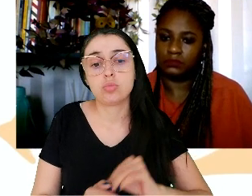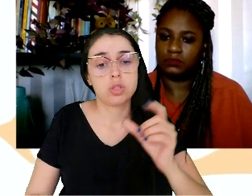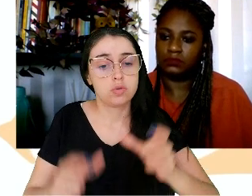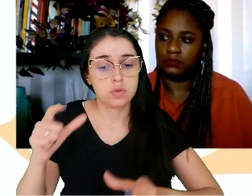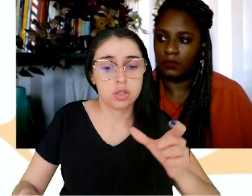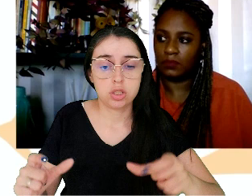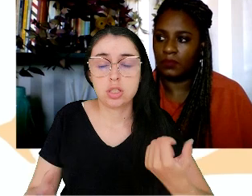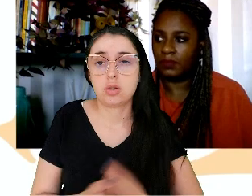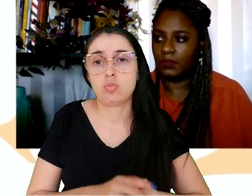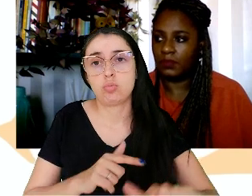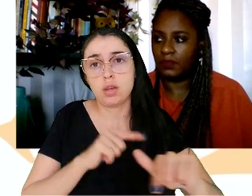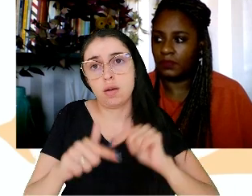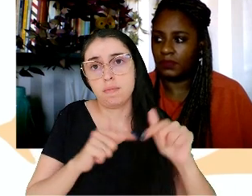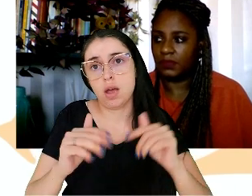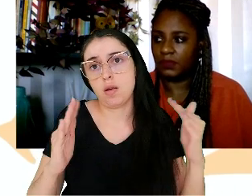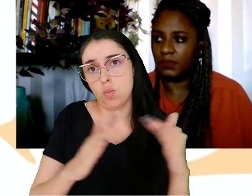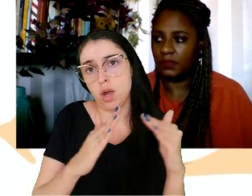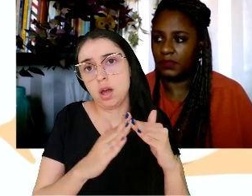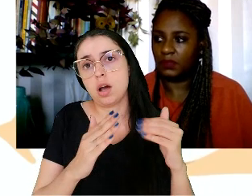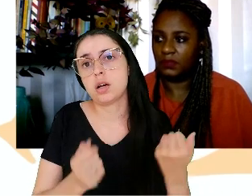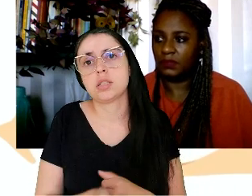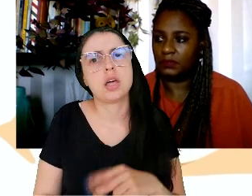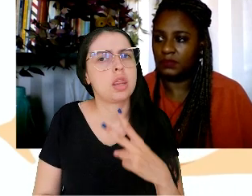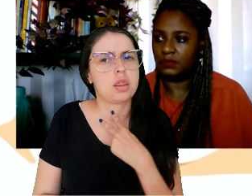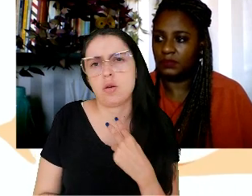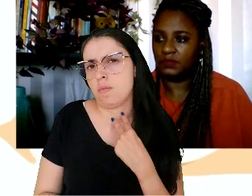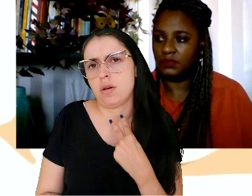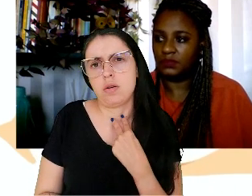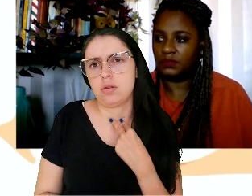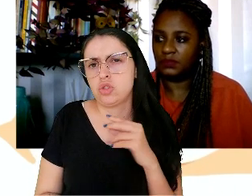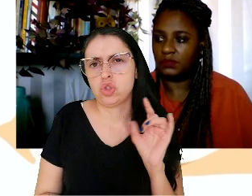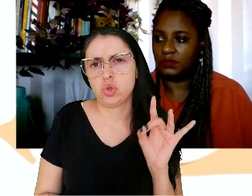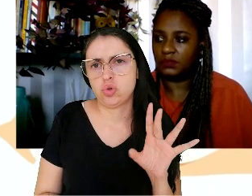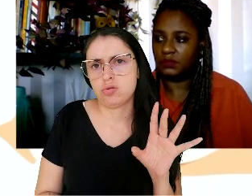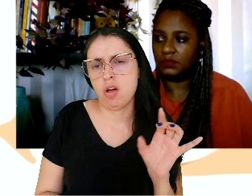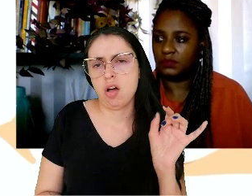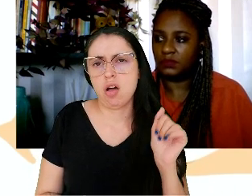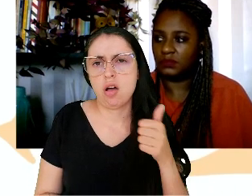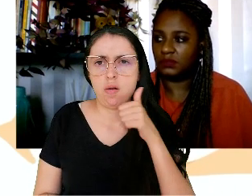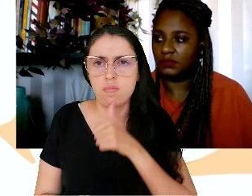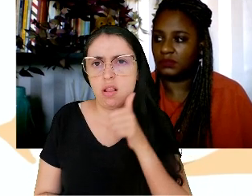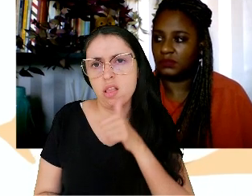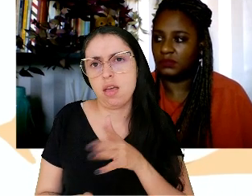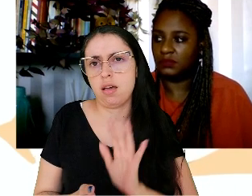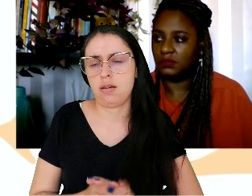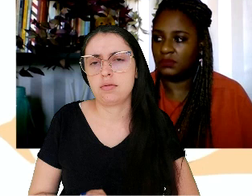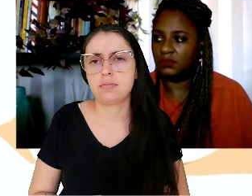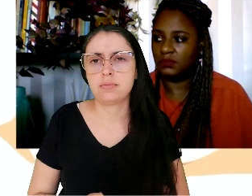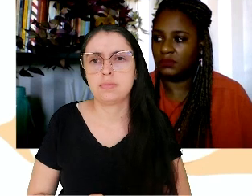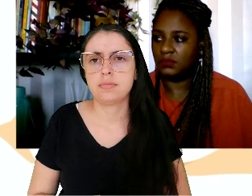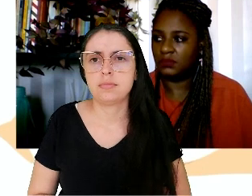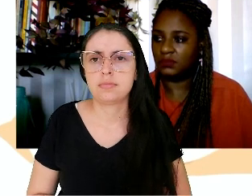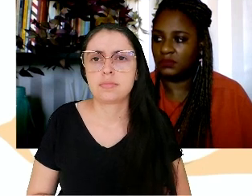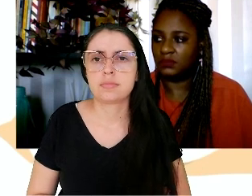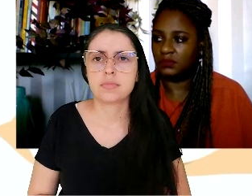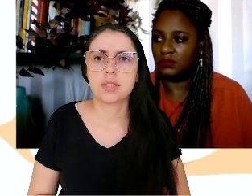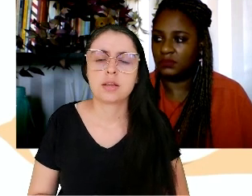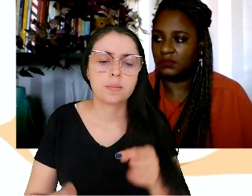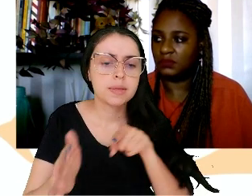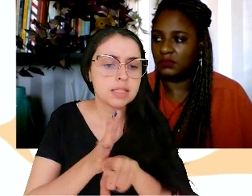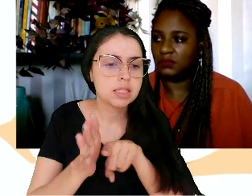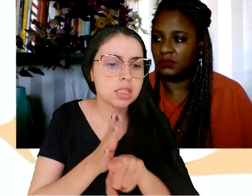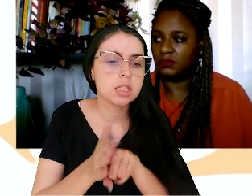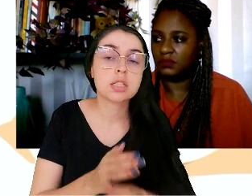de tarefas no âmbito doméstico não pode mais impactar como tem impactado, de pesquisas